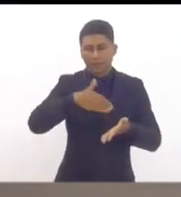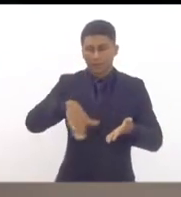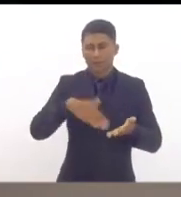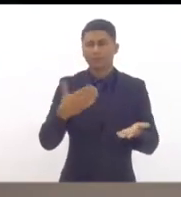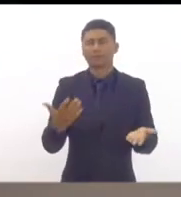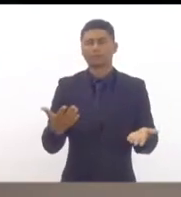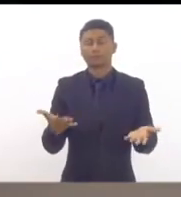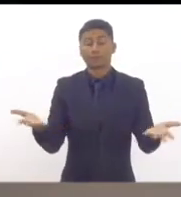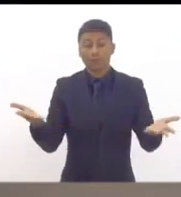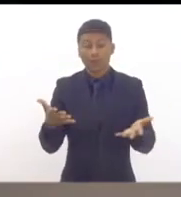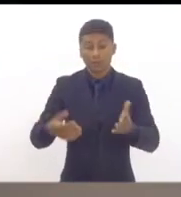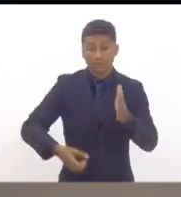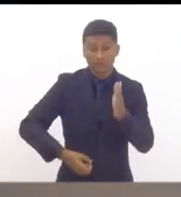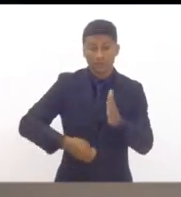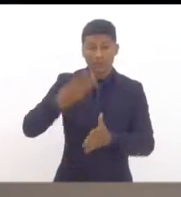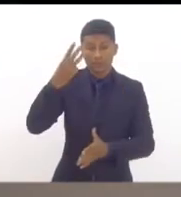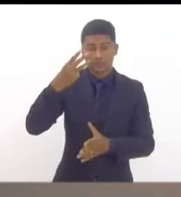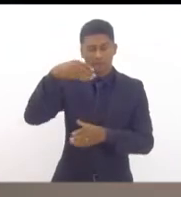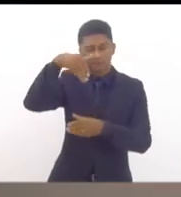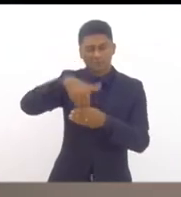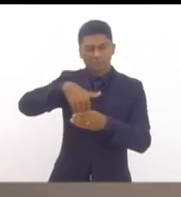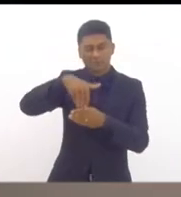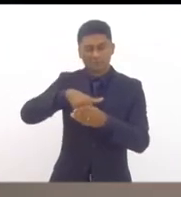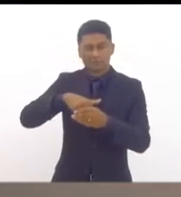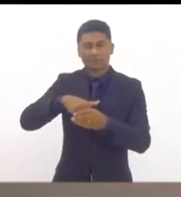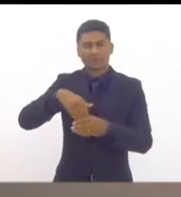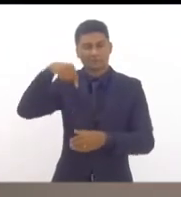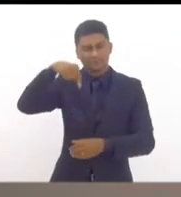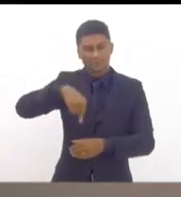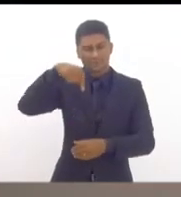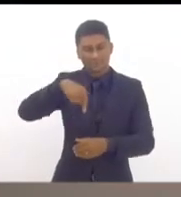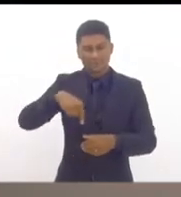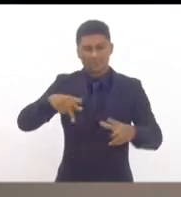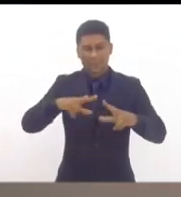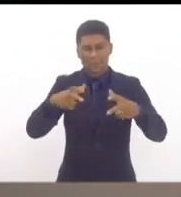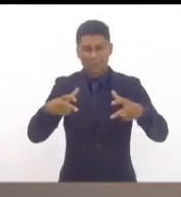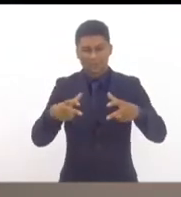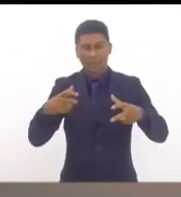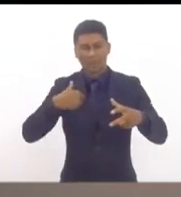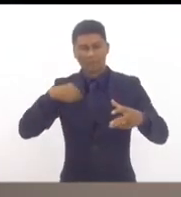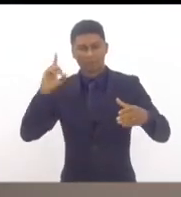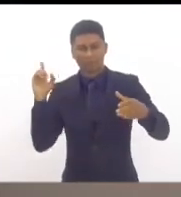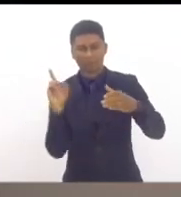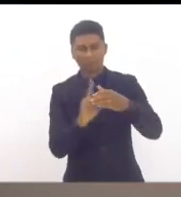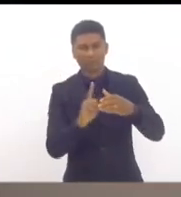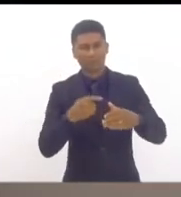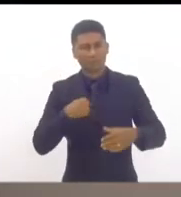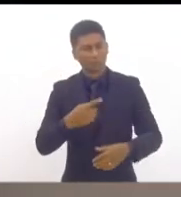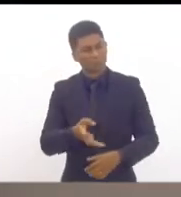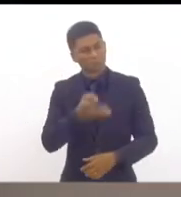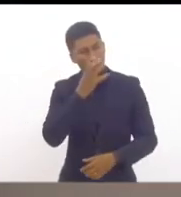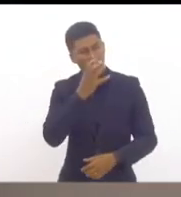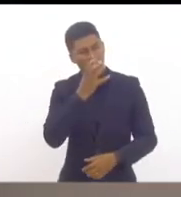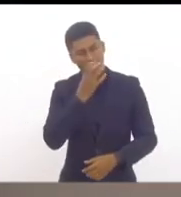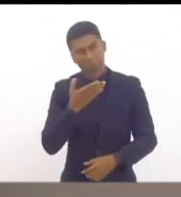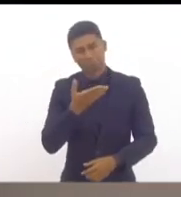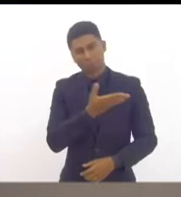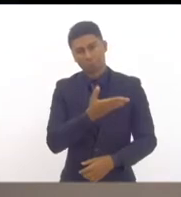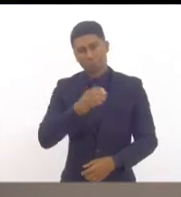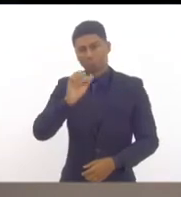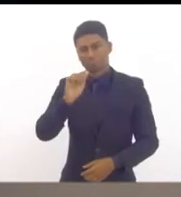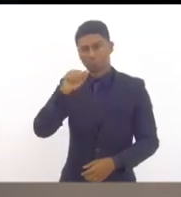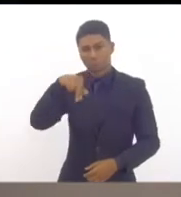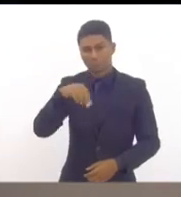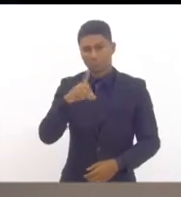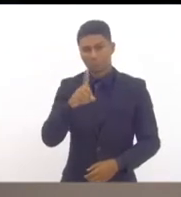eleição que a gente participa aqui do comitê, então fica aqui não só a admiração que eu sinto pelo André, pela forma como